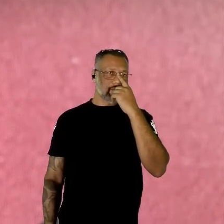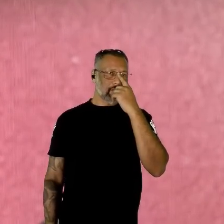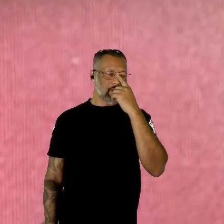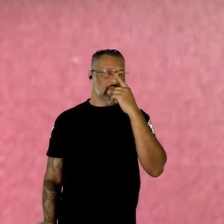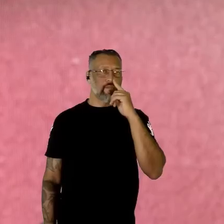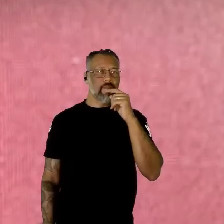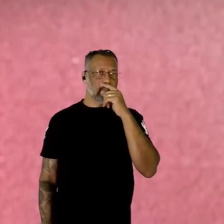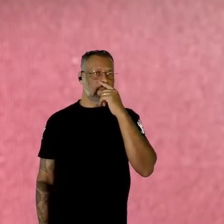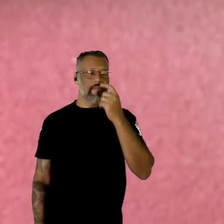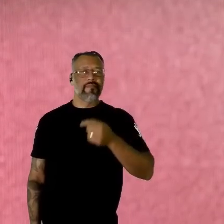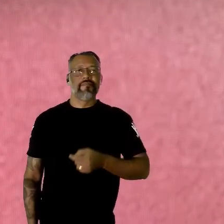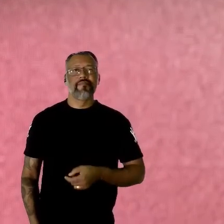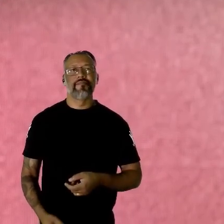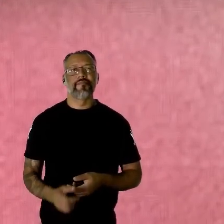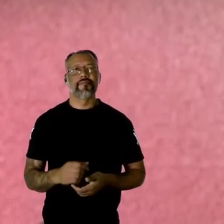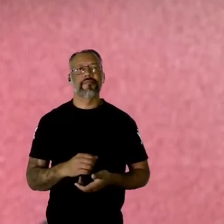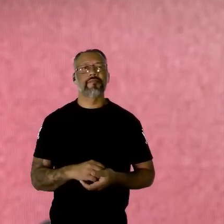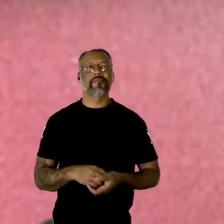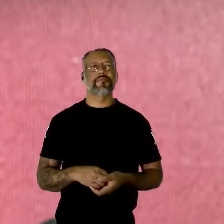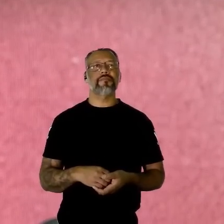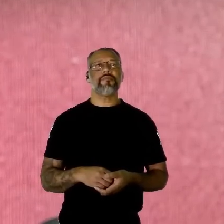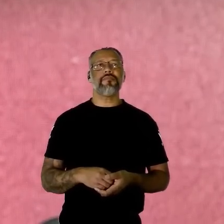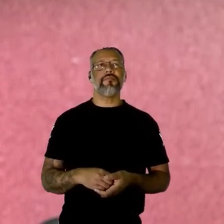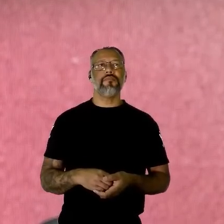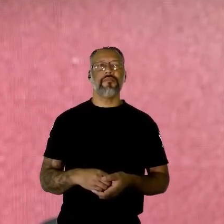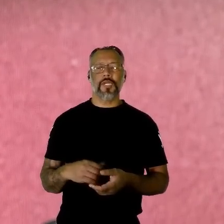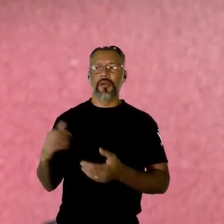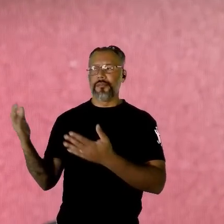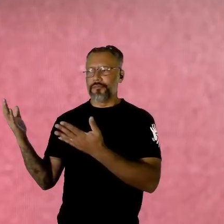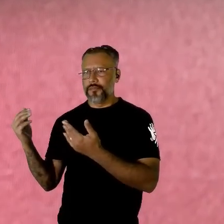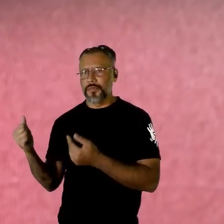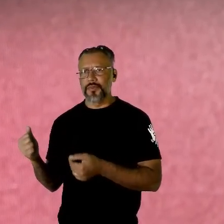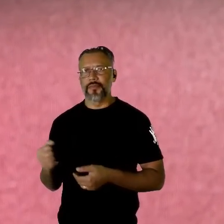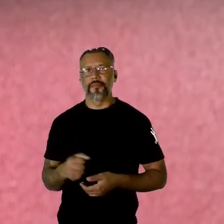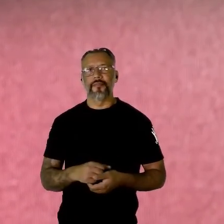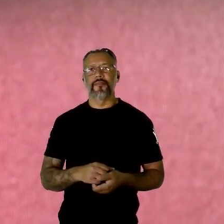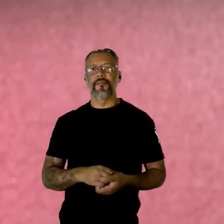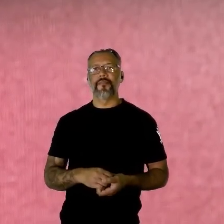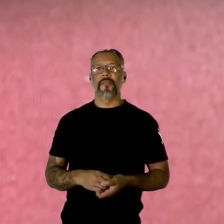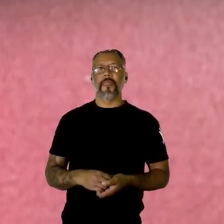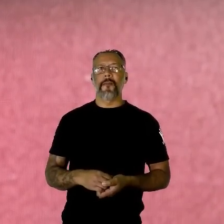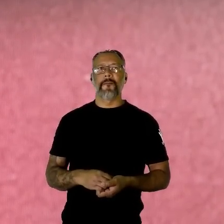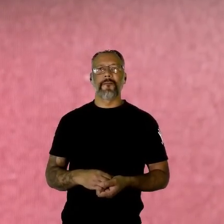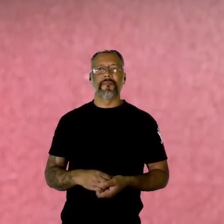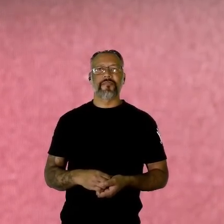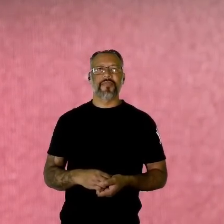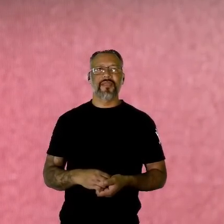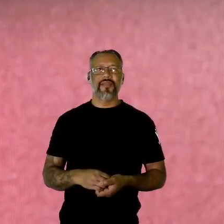pior dos momentos eu ganho traz aqui para mim por favor